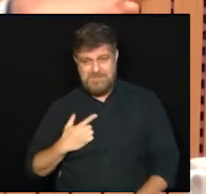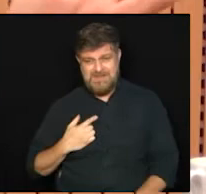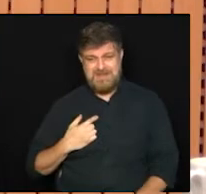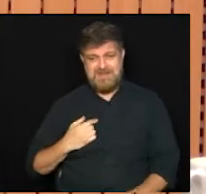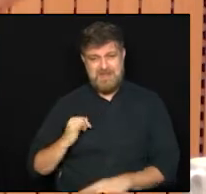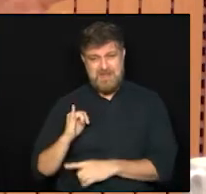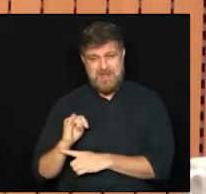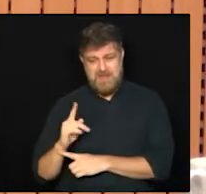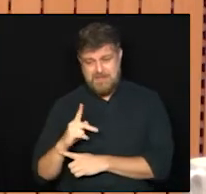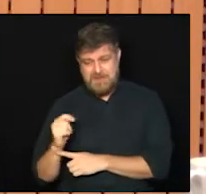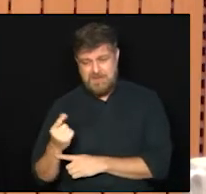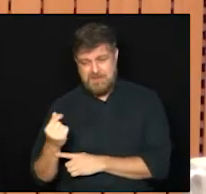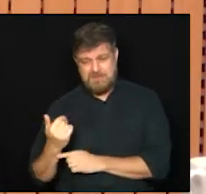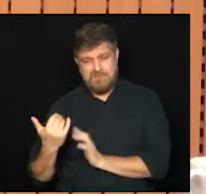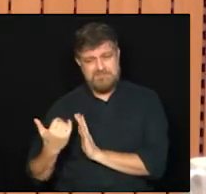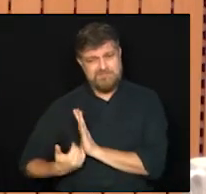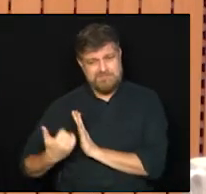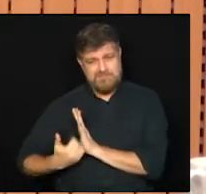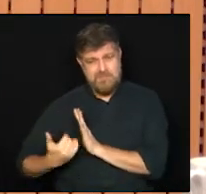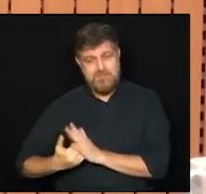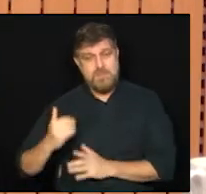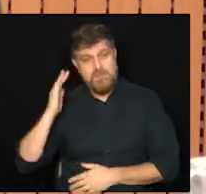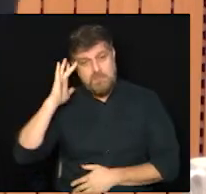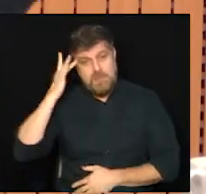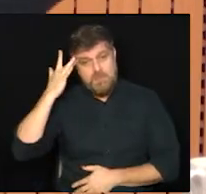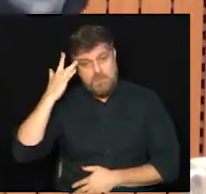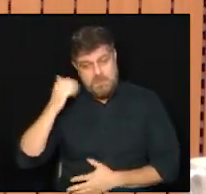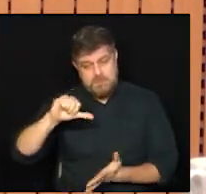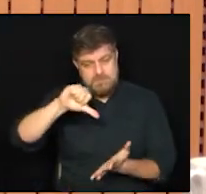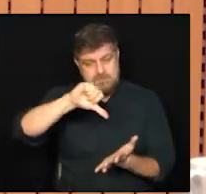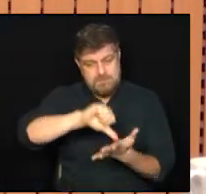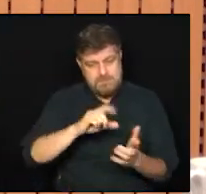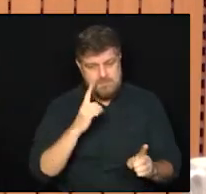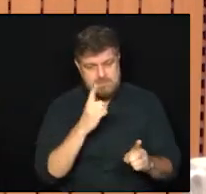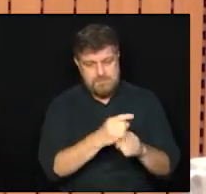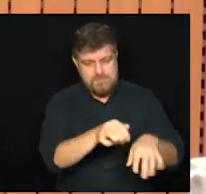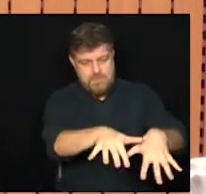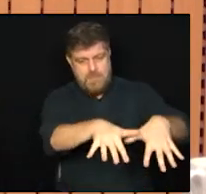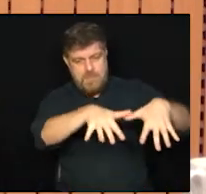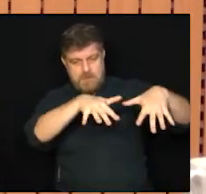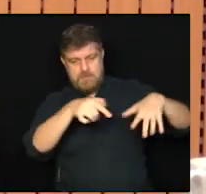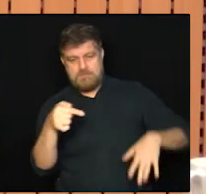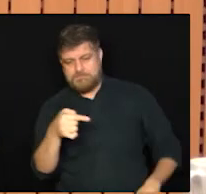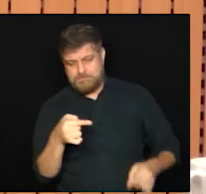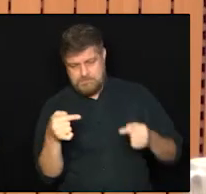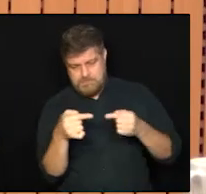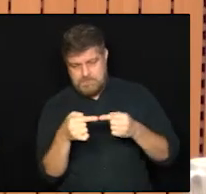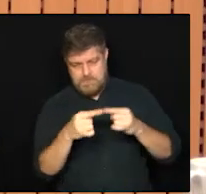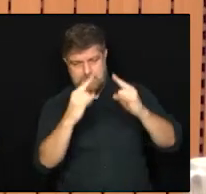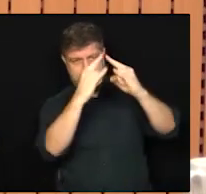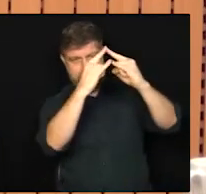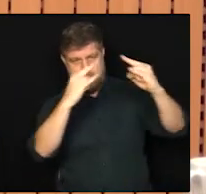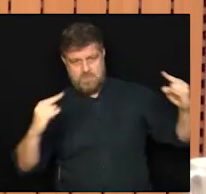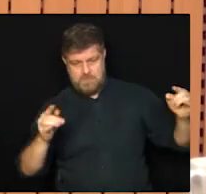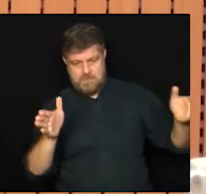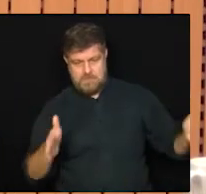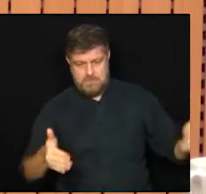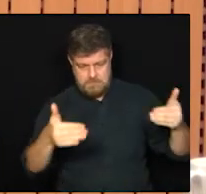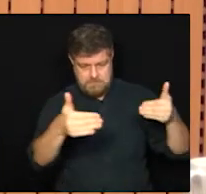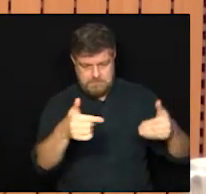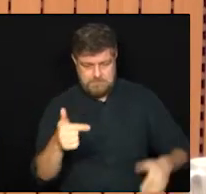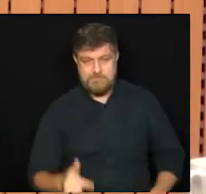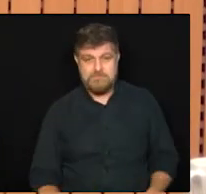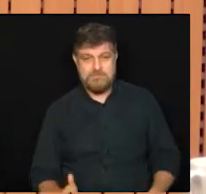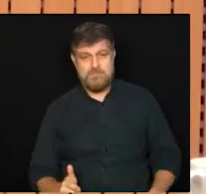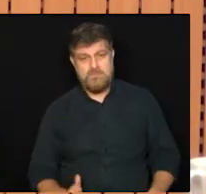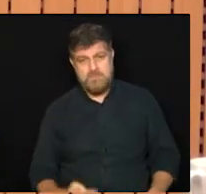esses ambientes de eventos se enquadraria dentro disso, né? Os grandes galpões e salões. Mas, assim,